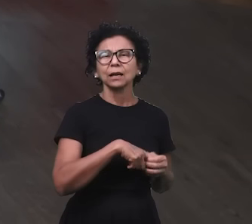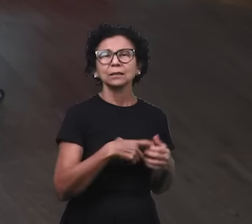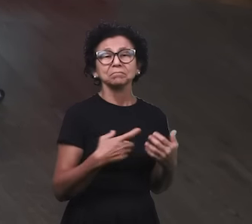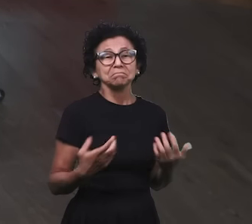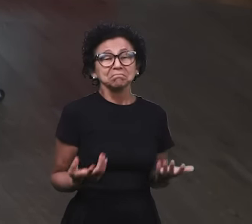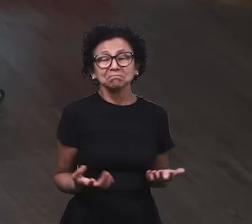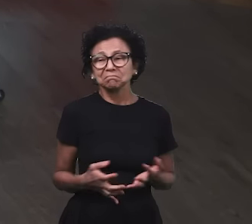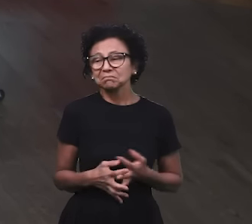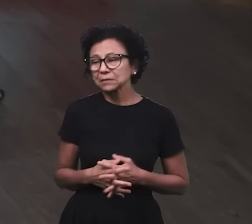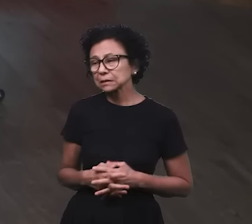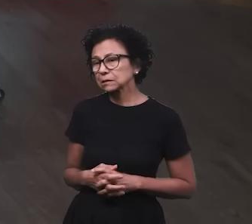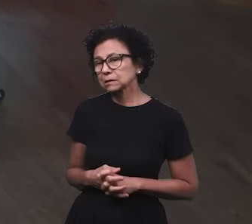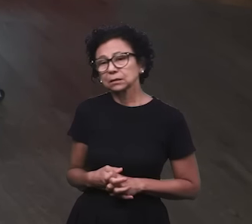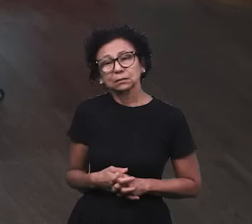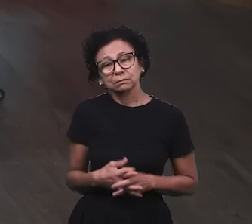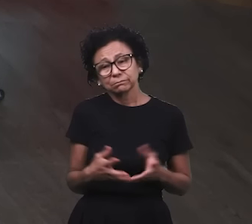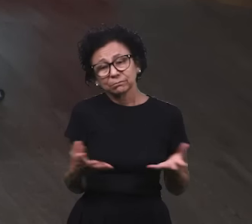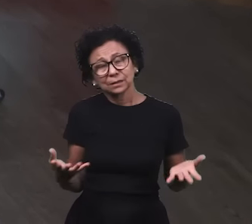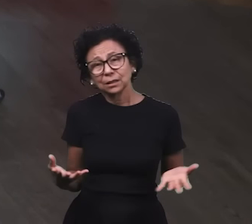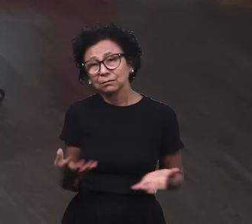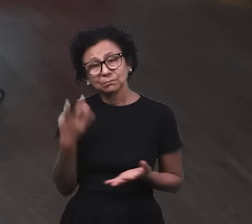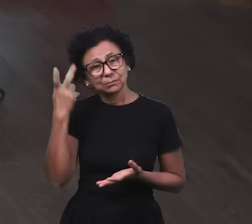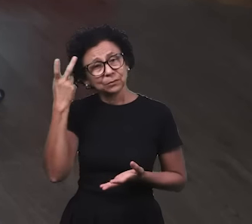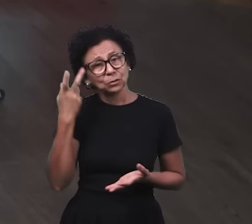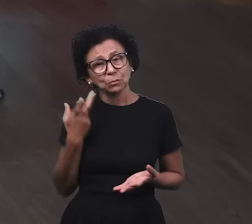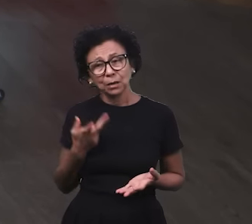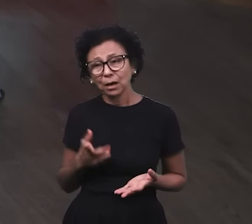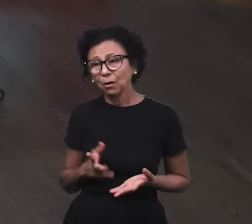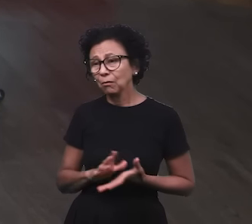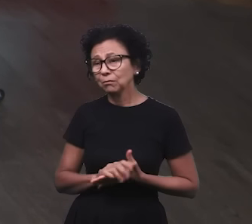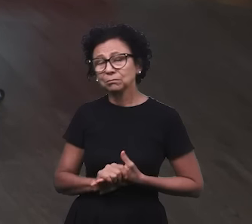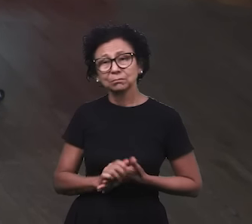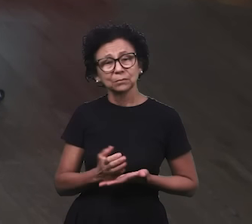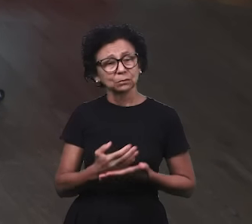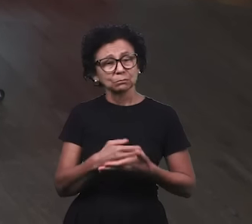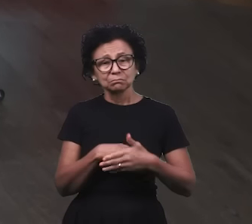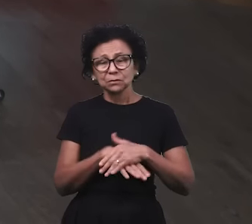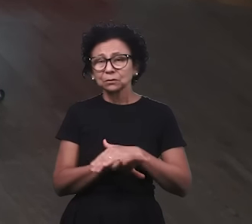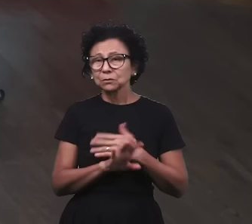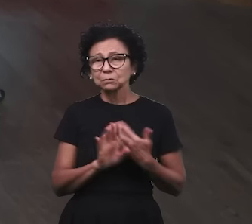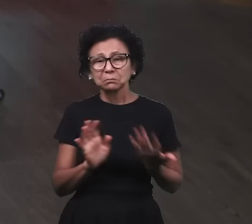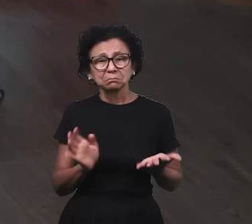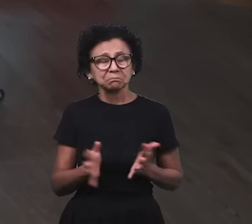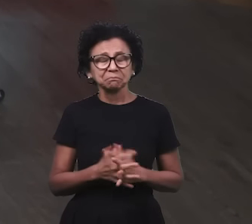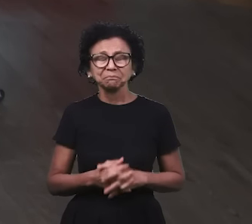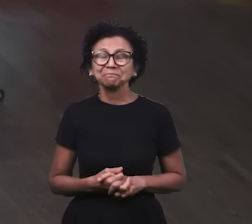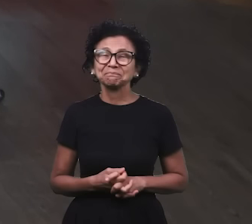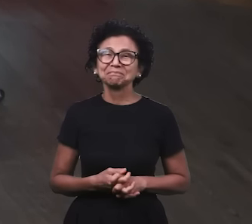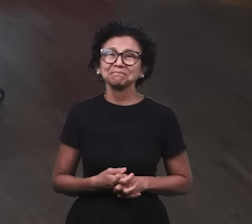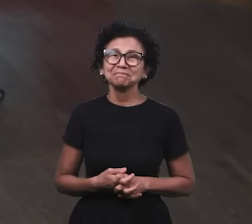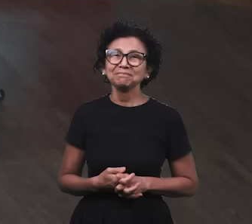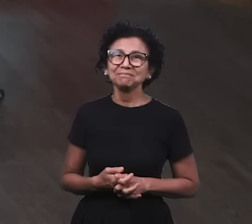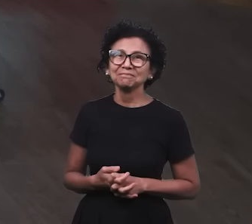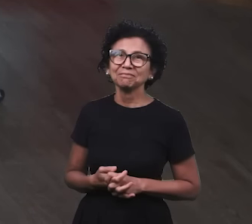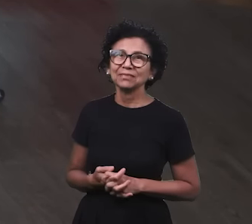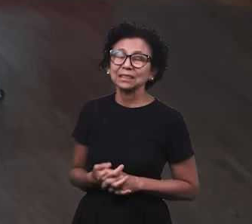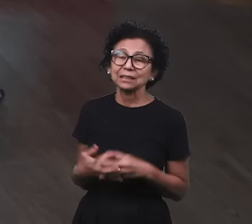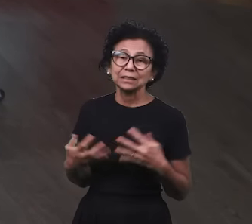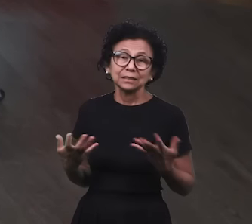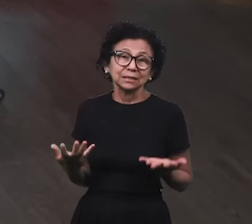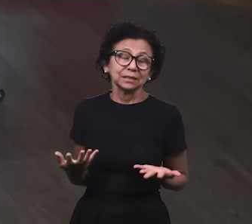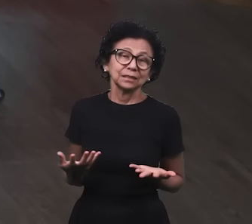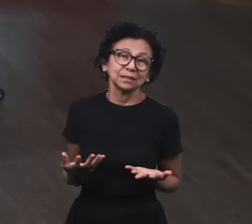vir, e para eles era um fato normal. Um caminho comum. Era um fato comum.